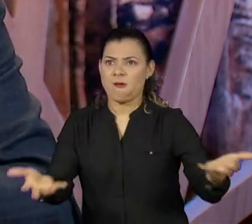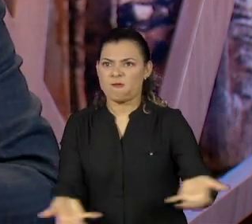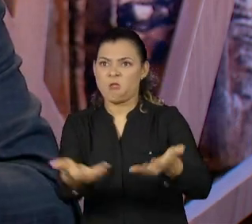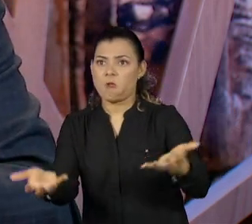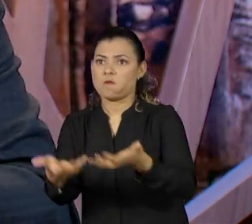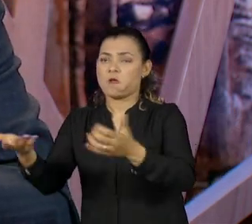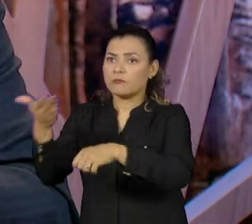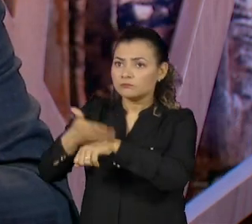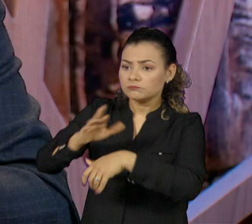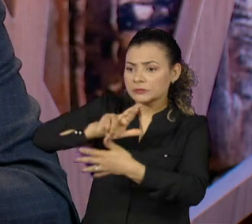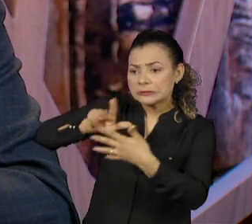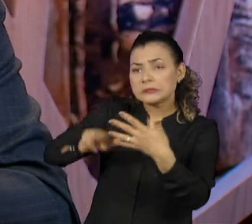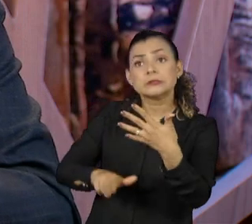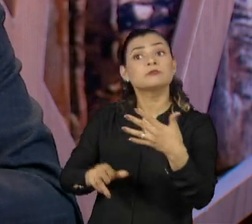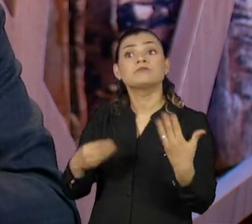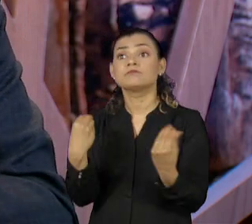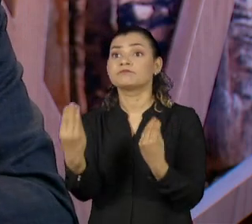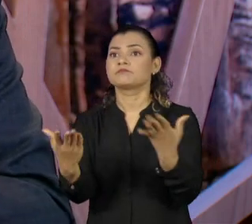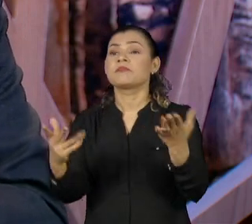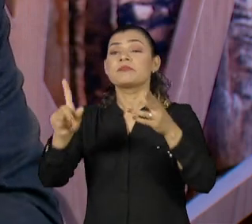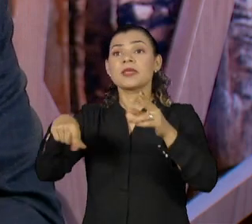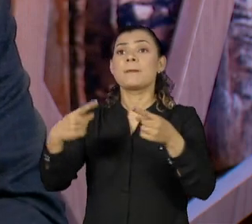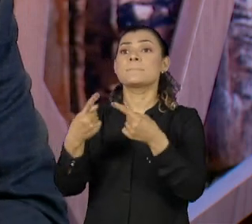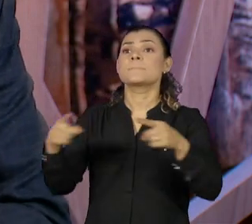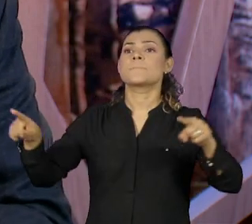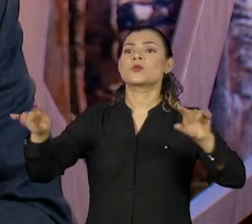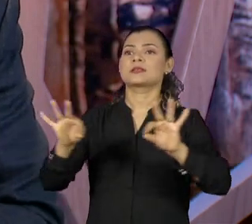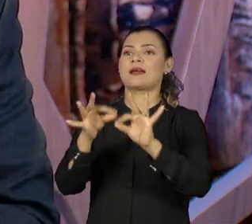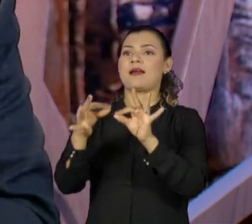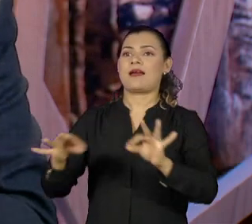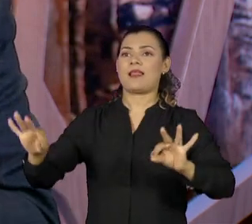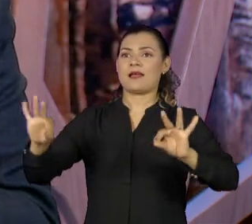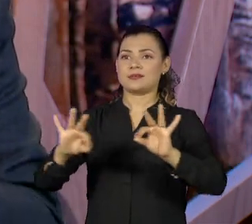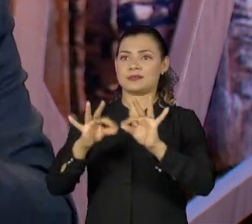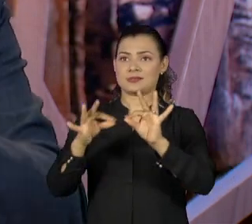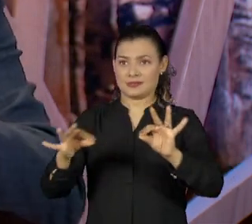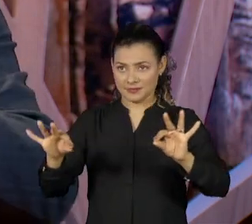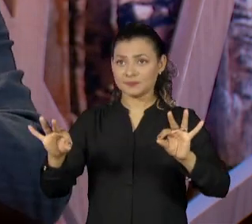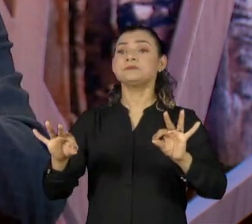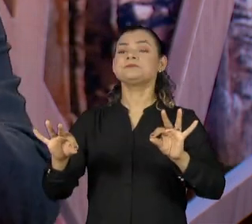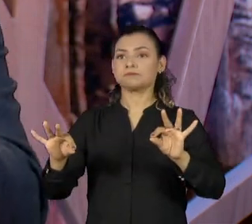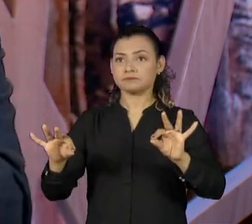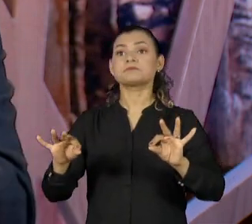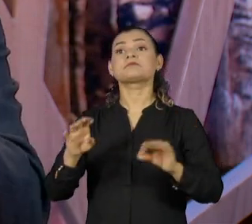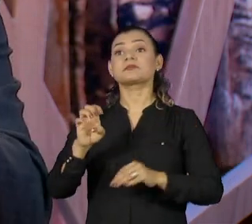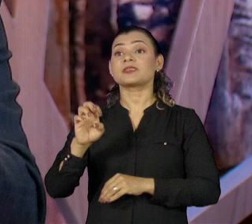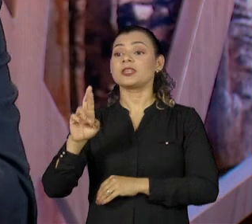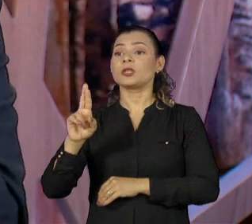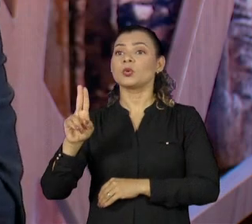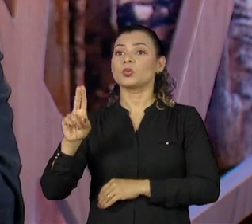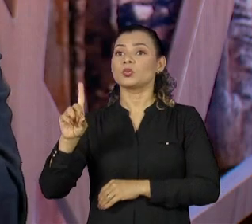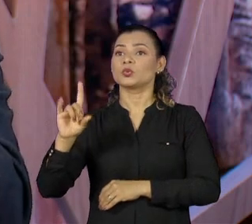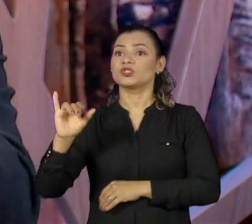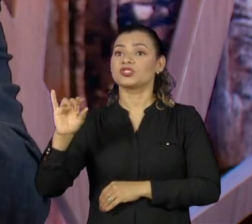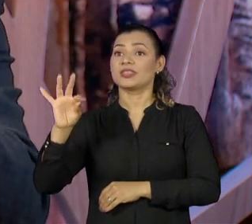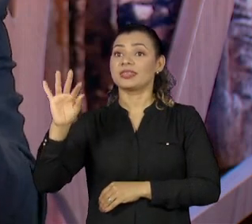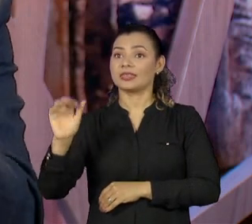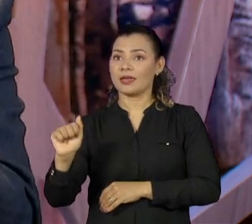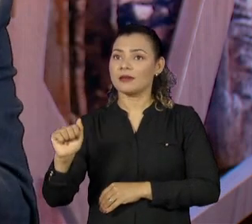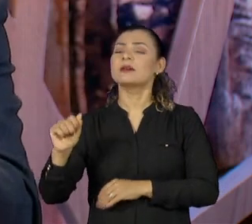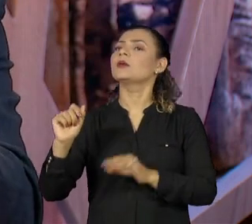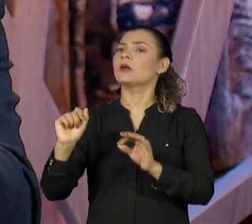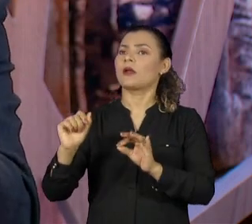pessoas, a questão da música clássica, da música erudita, porque ela sempre foi uma redoma de quem